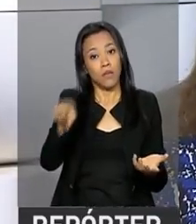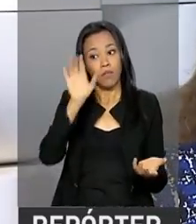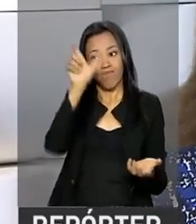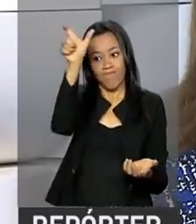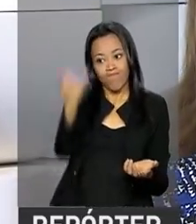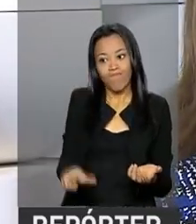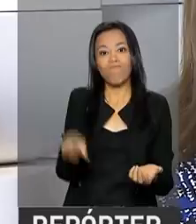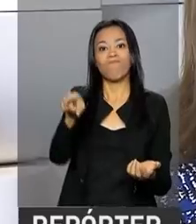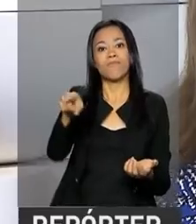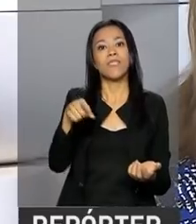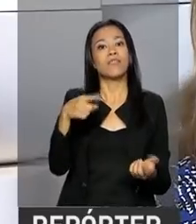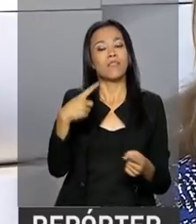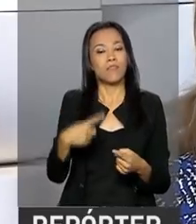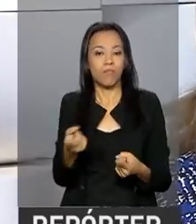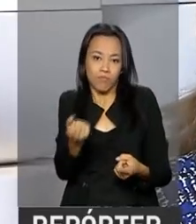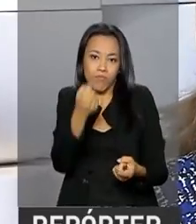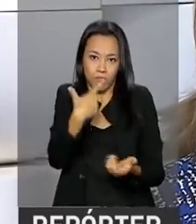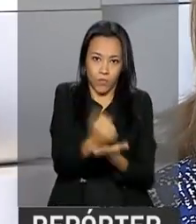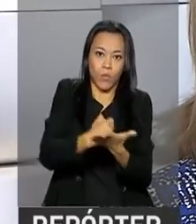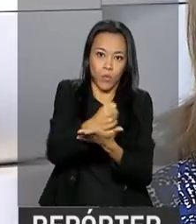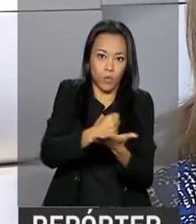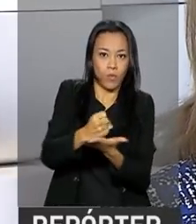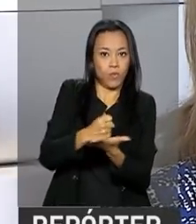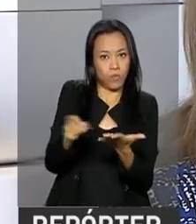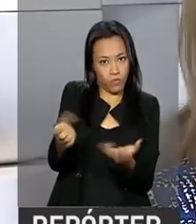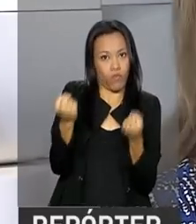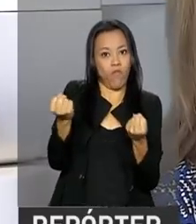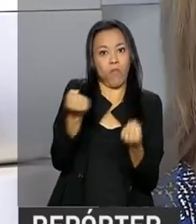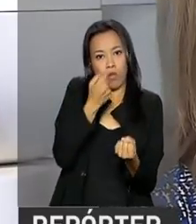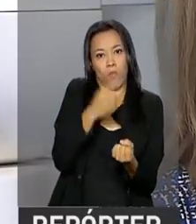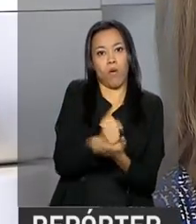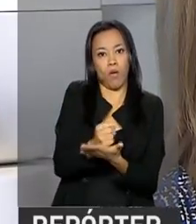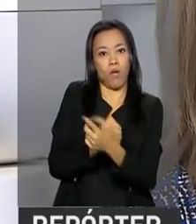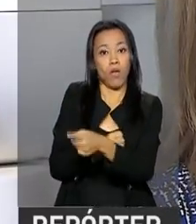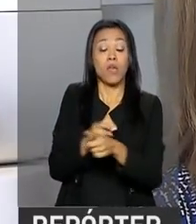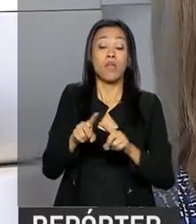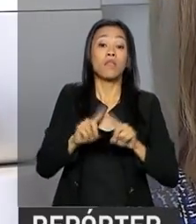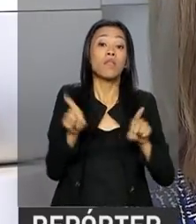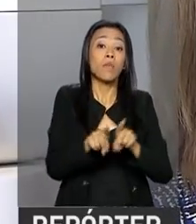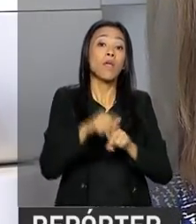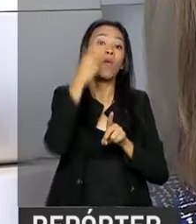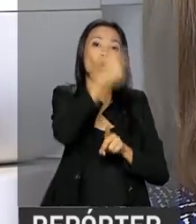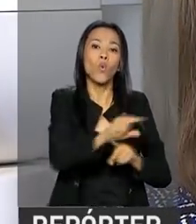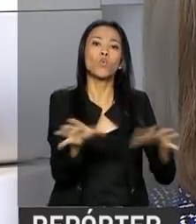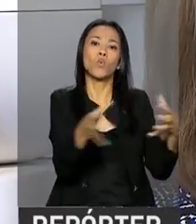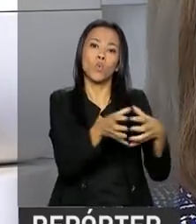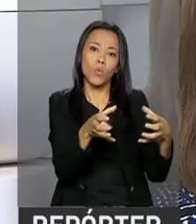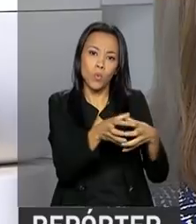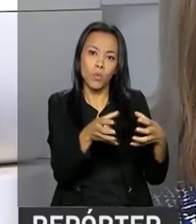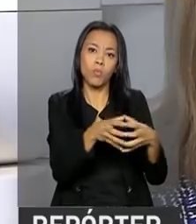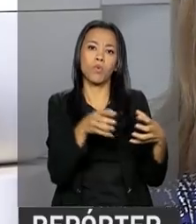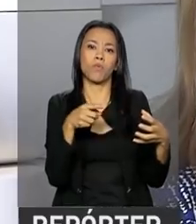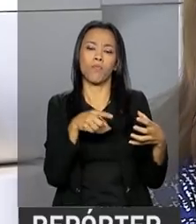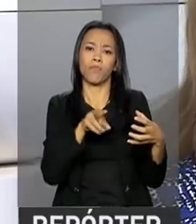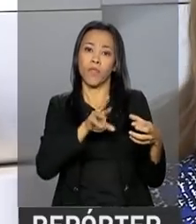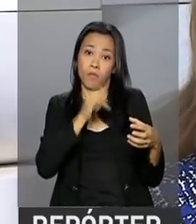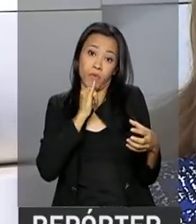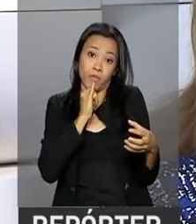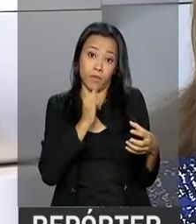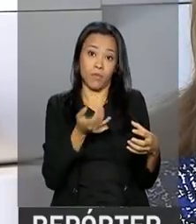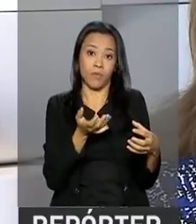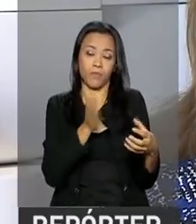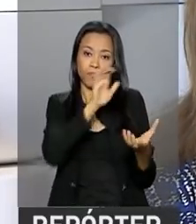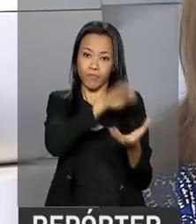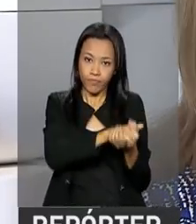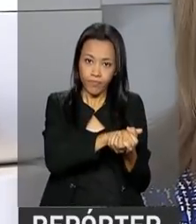a outros métodos preventivos é é destinado também a casais sorodiscordantes ou seja